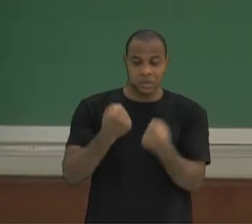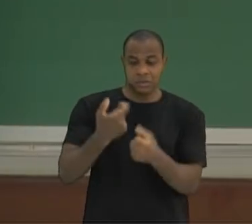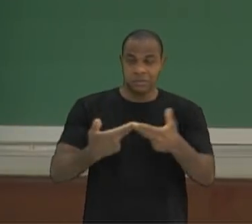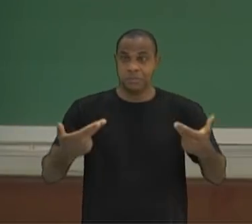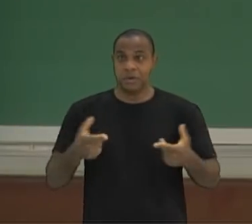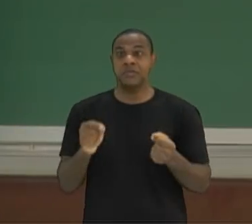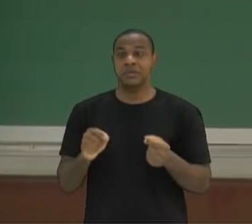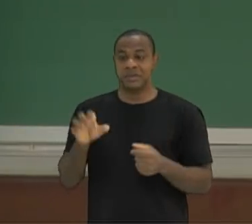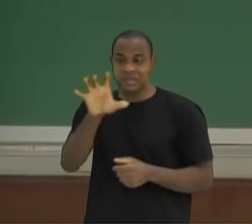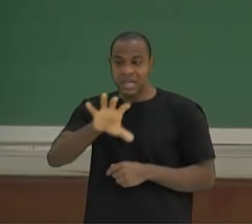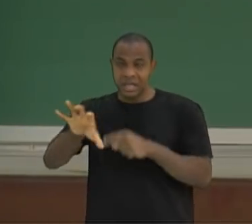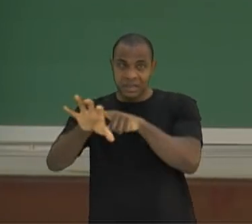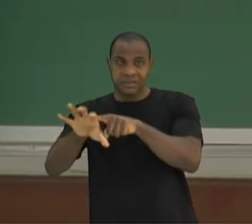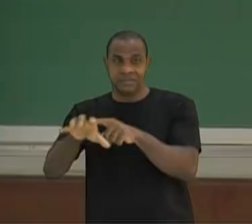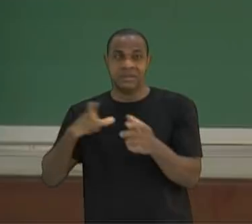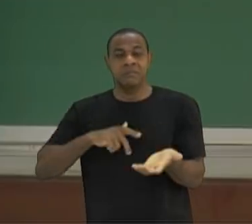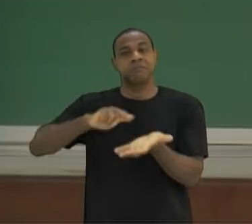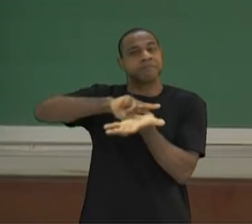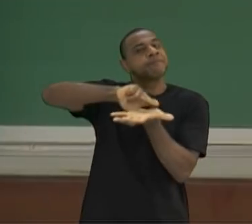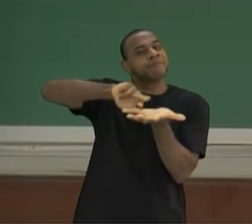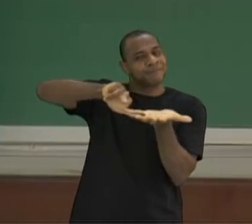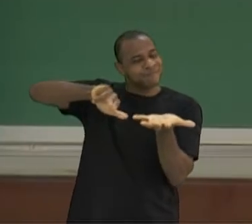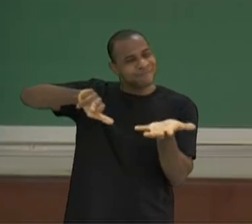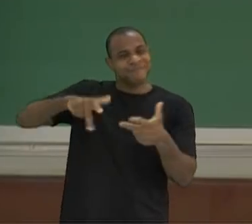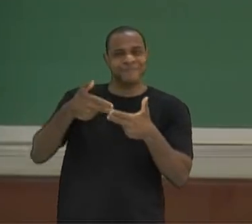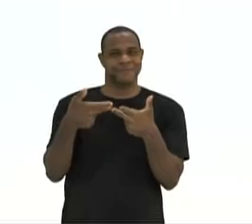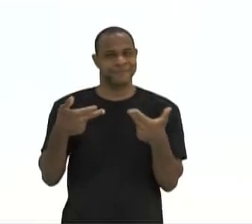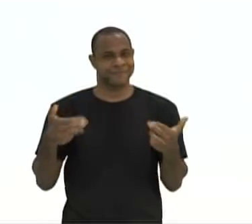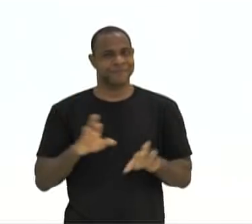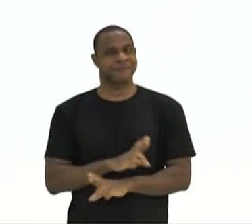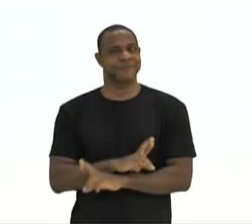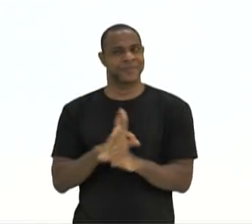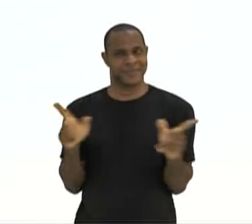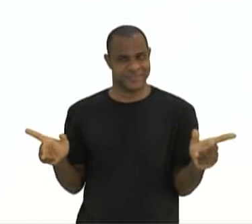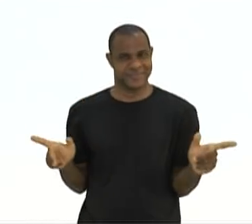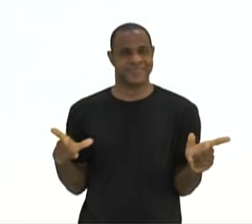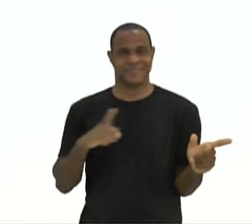temos? Bastante diversificado, então nos diferentes